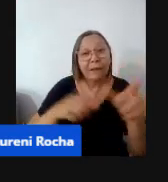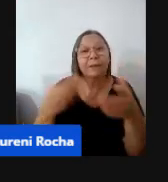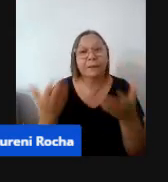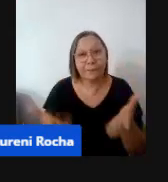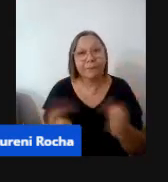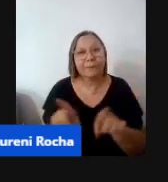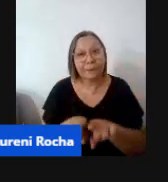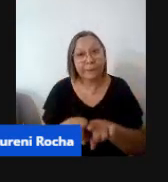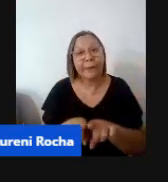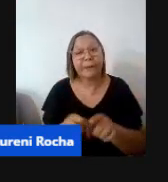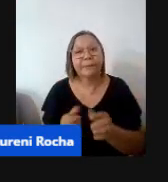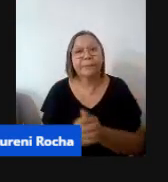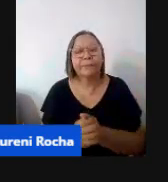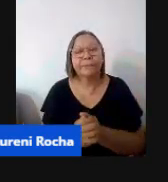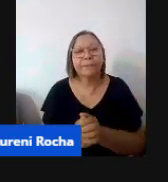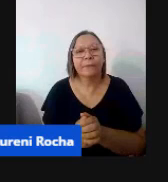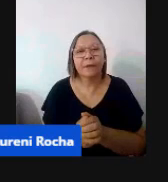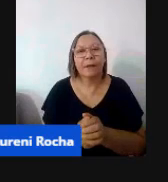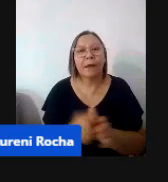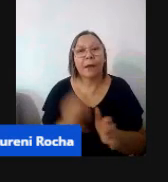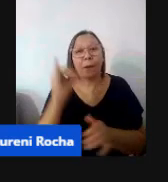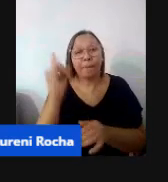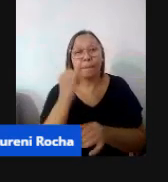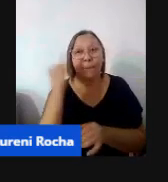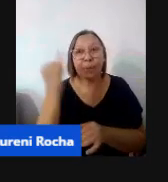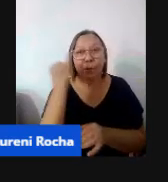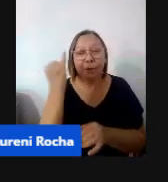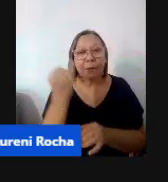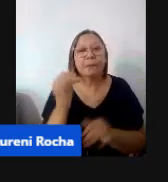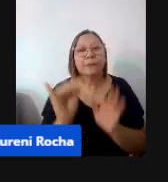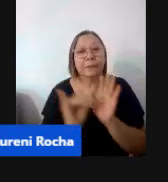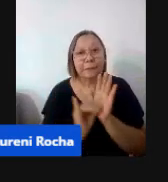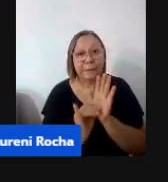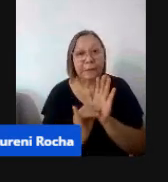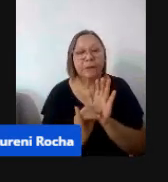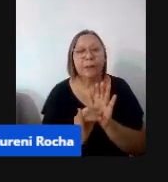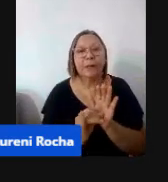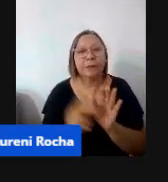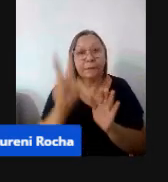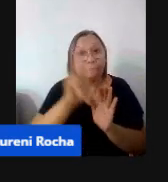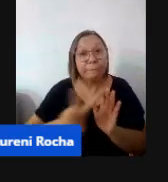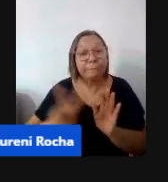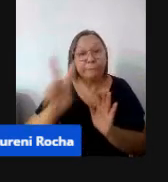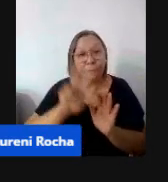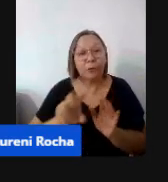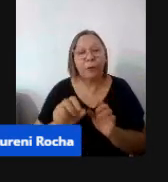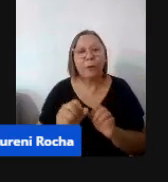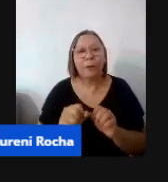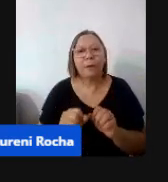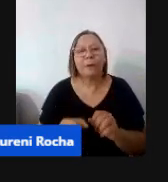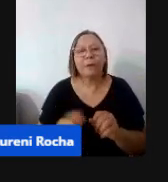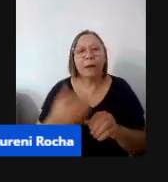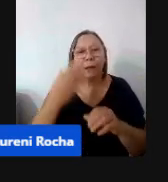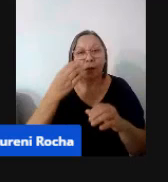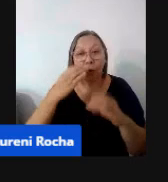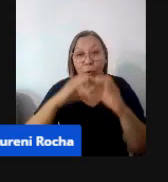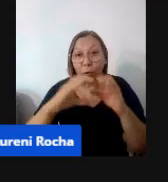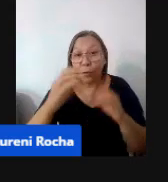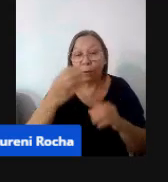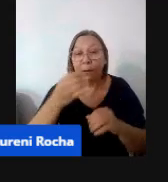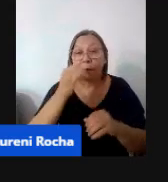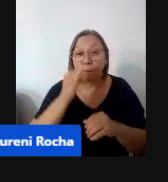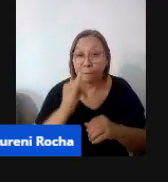que essa identidade visual, ela seja harmônica e ela comunique a mensagem que você quer passar